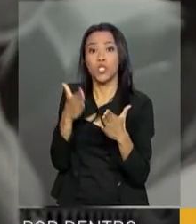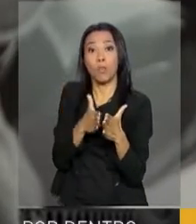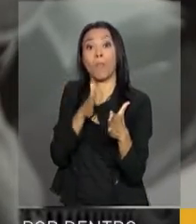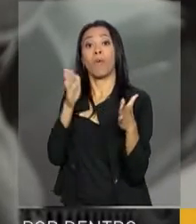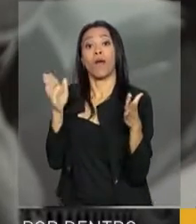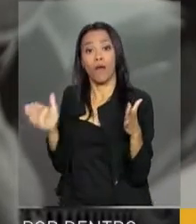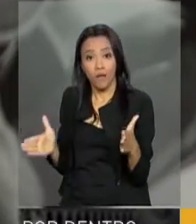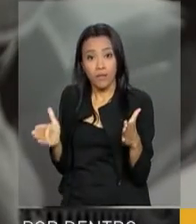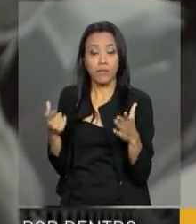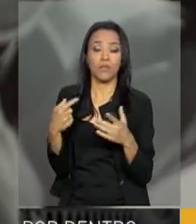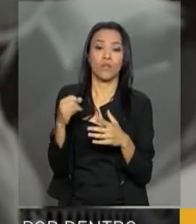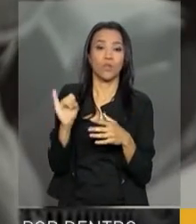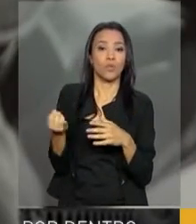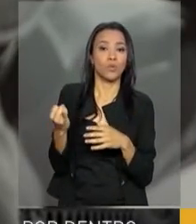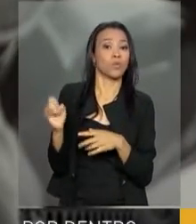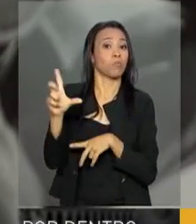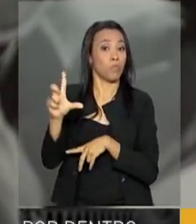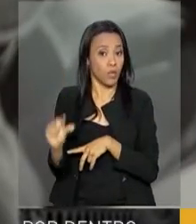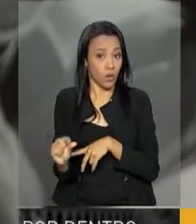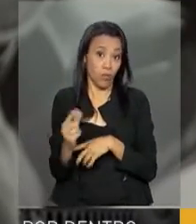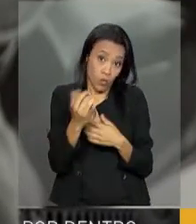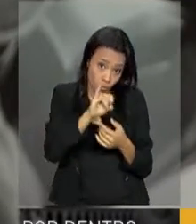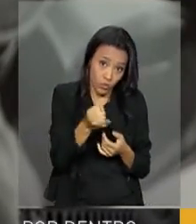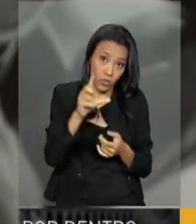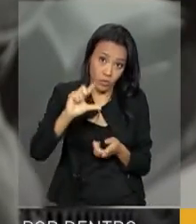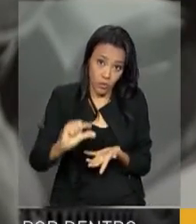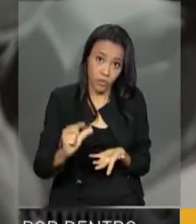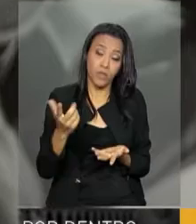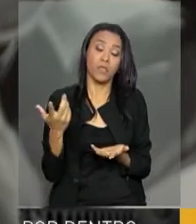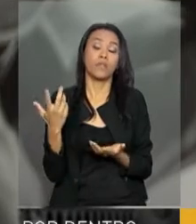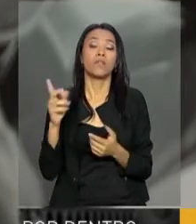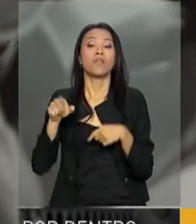juro menor, já que o juro está caindo. Conversar